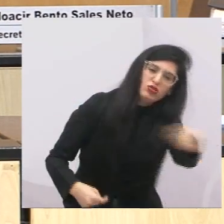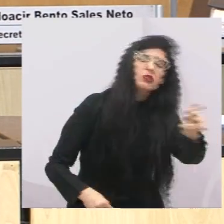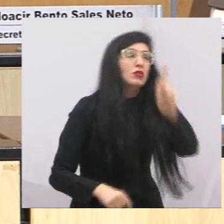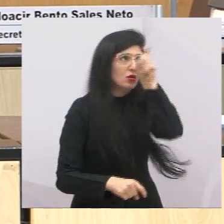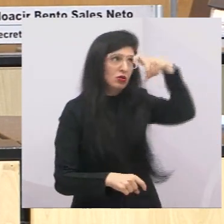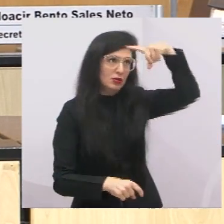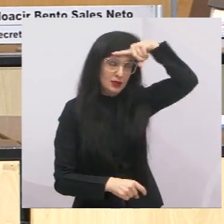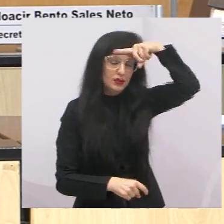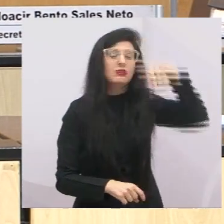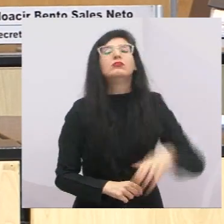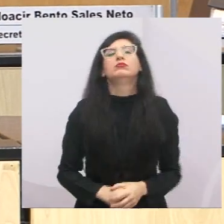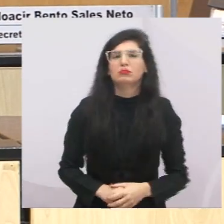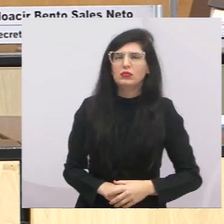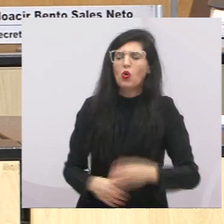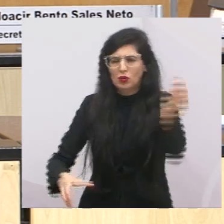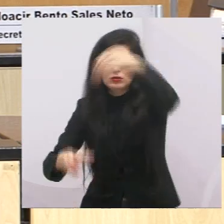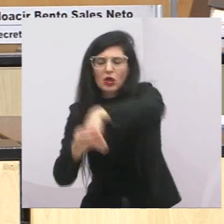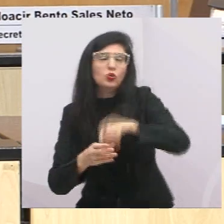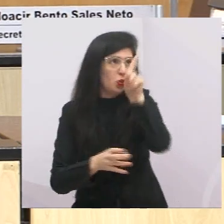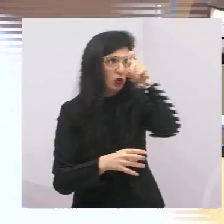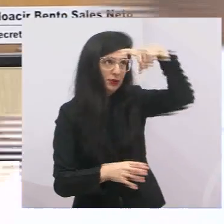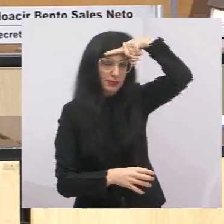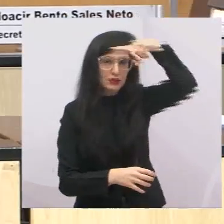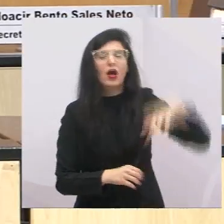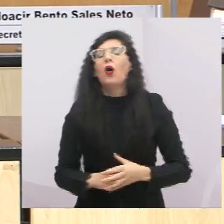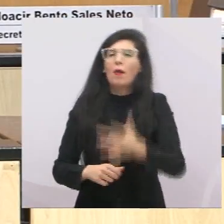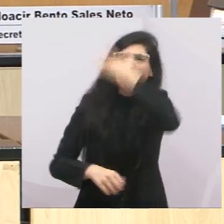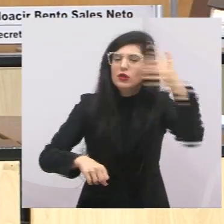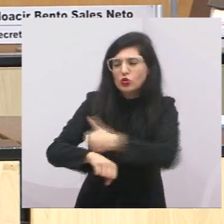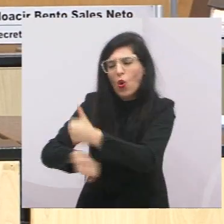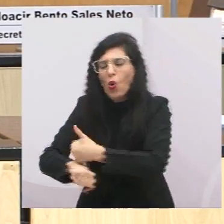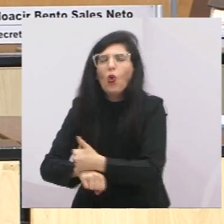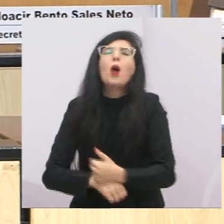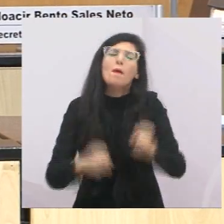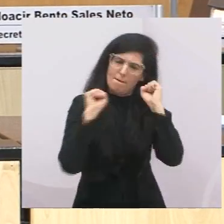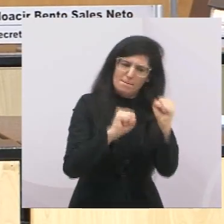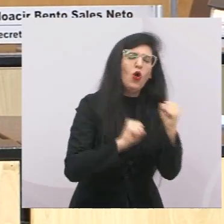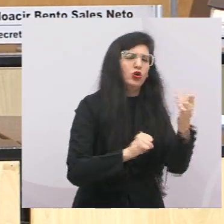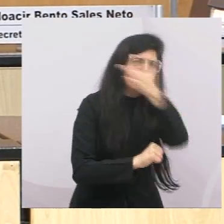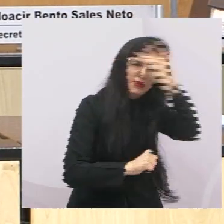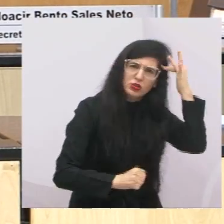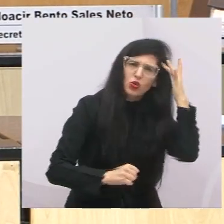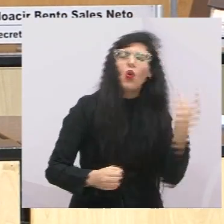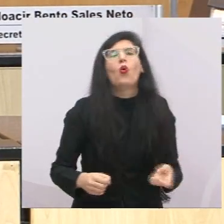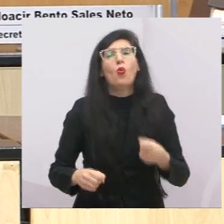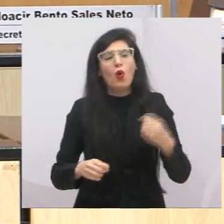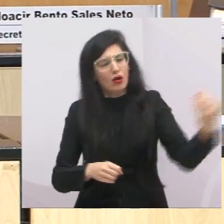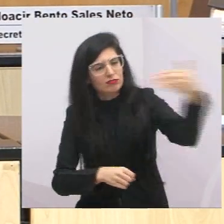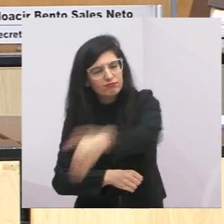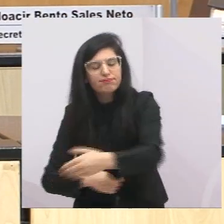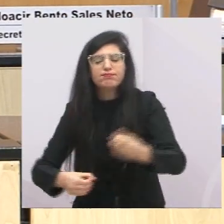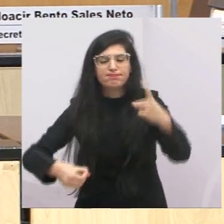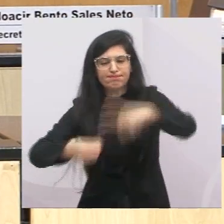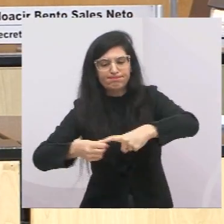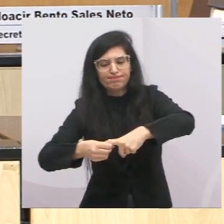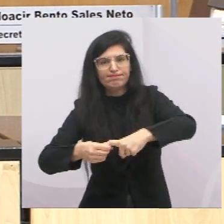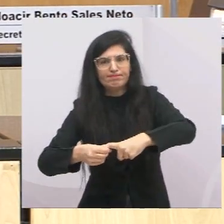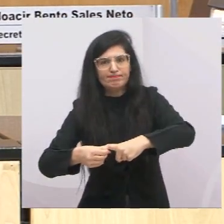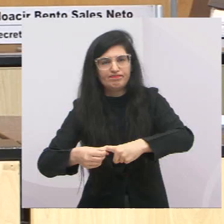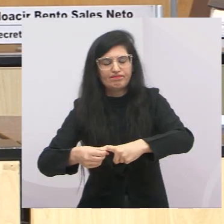preparada para ampliar a atenção aos servidores conveniados, conforme descrito em informativo de trabalho de rede